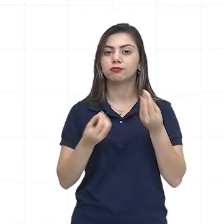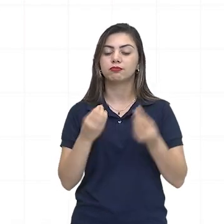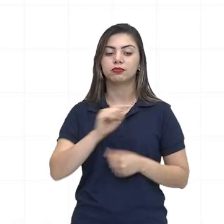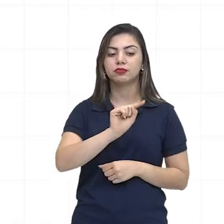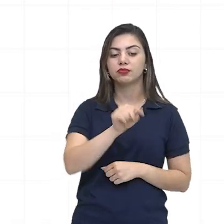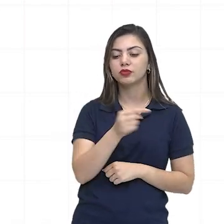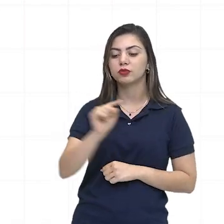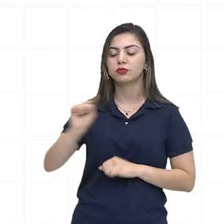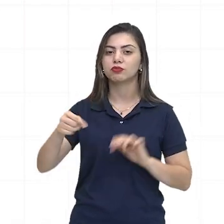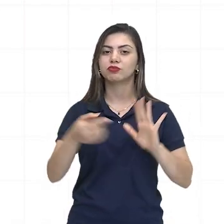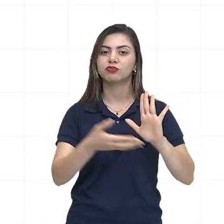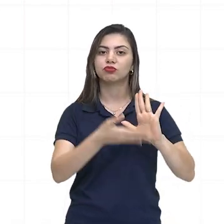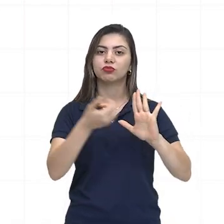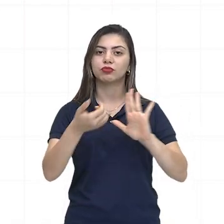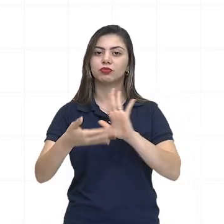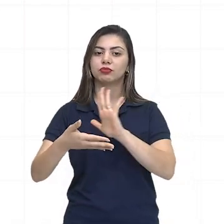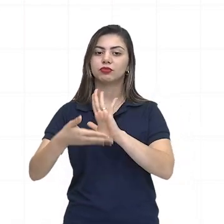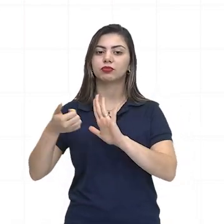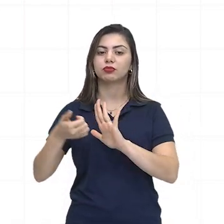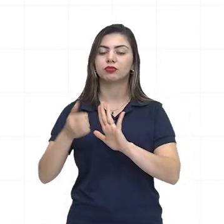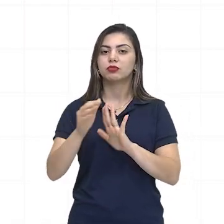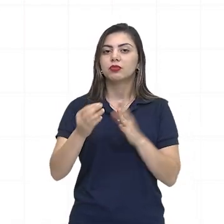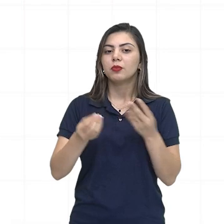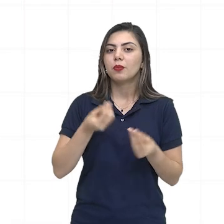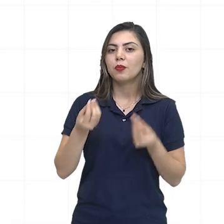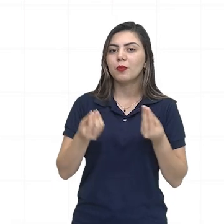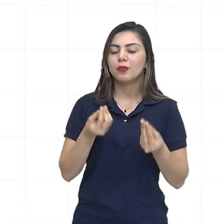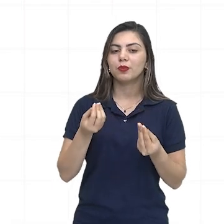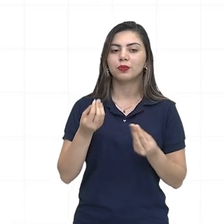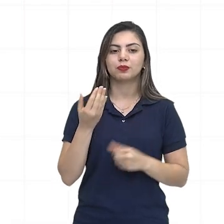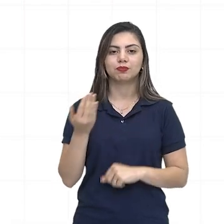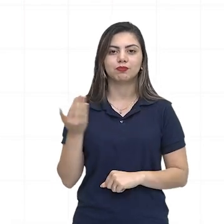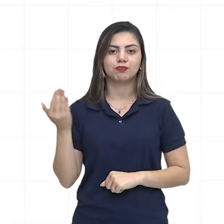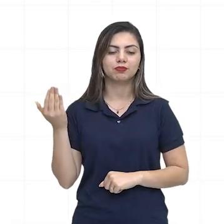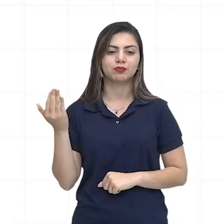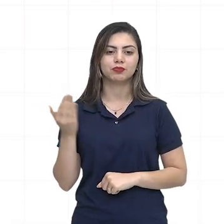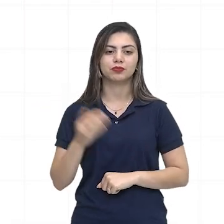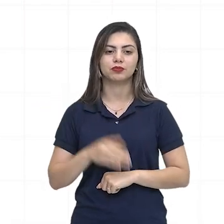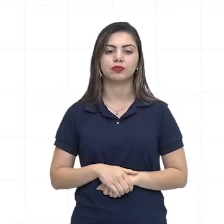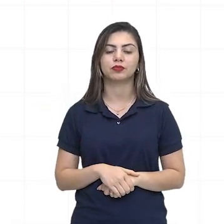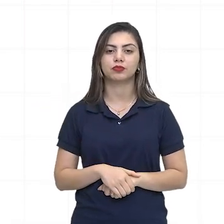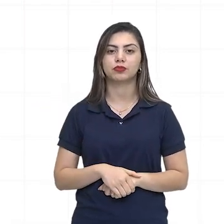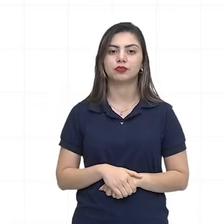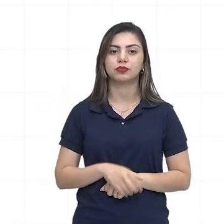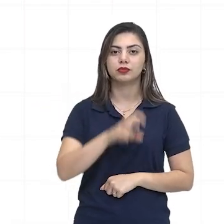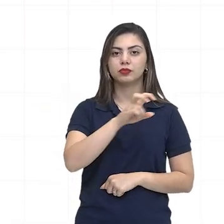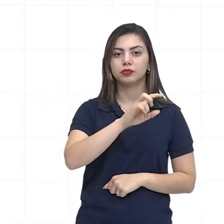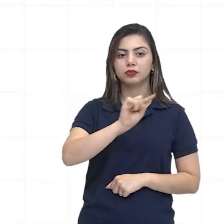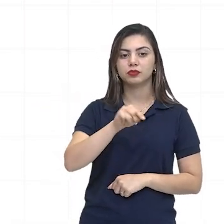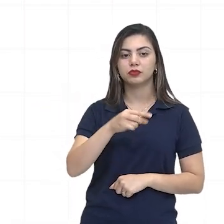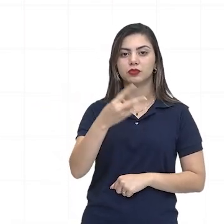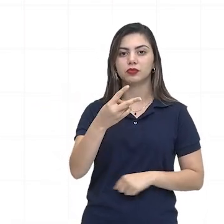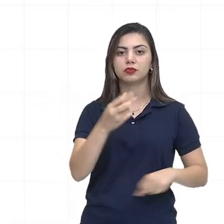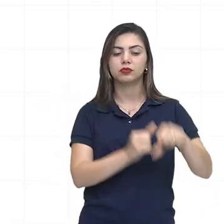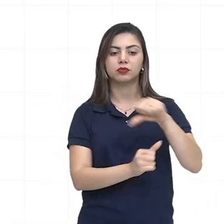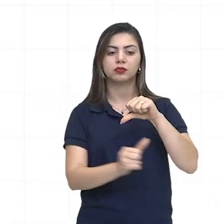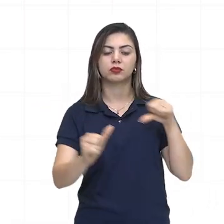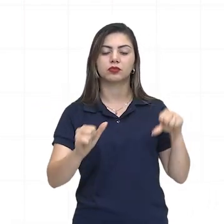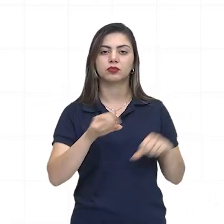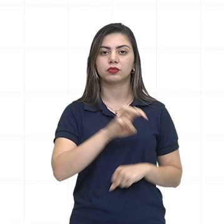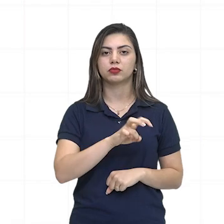eliminar essas vírgulas. Olha só como vai ficar a nossa divisão. Em vez de ser 5,2, vai